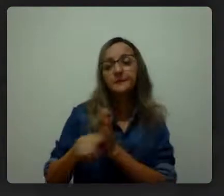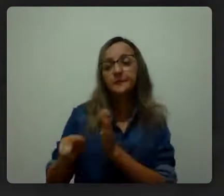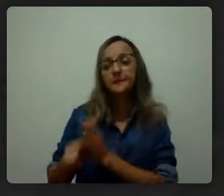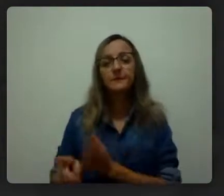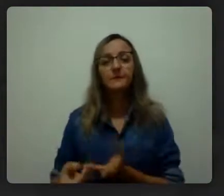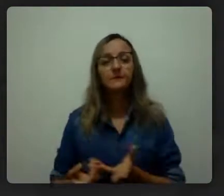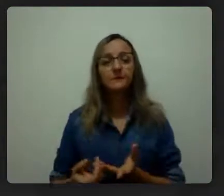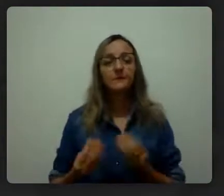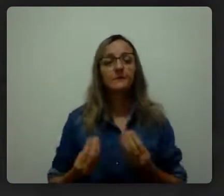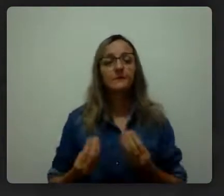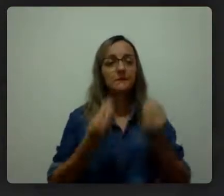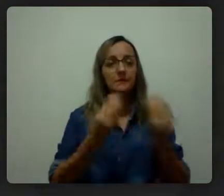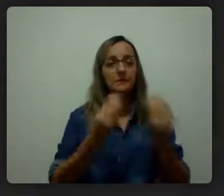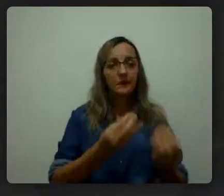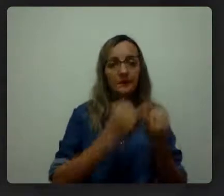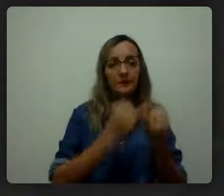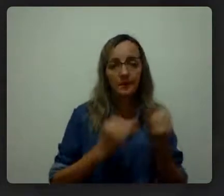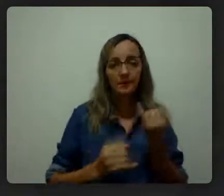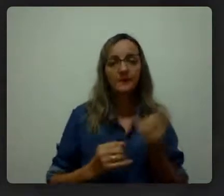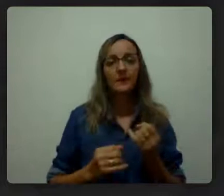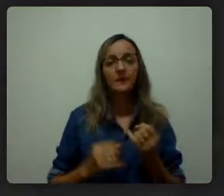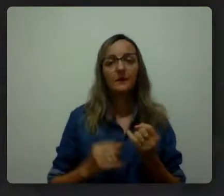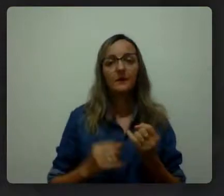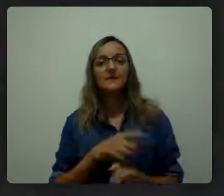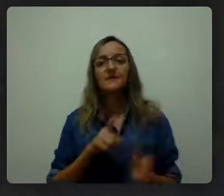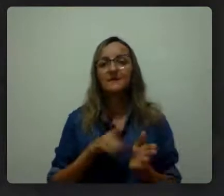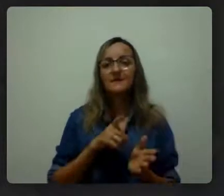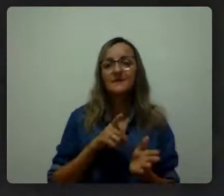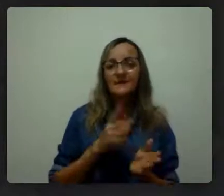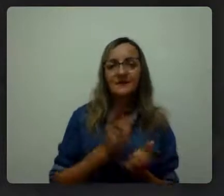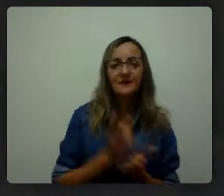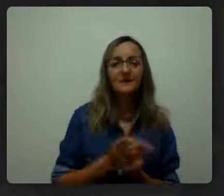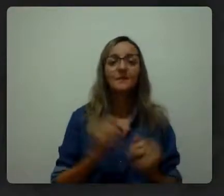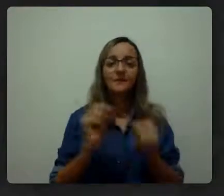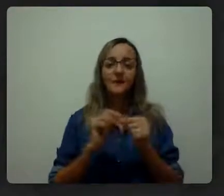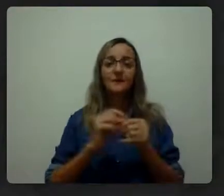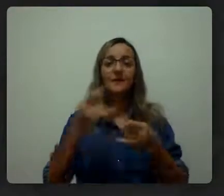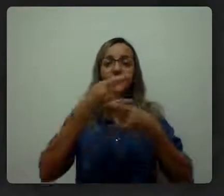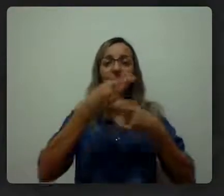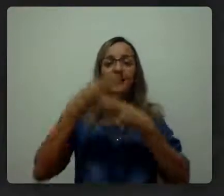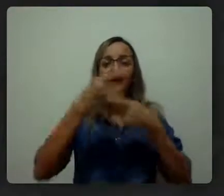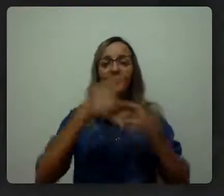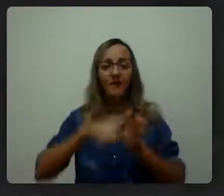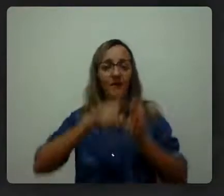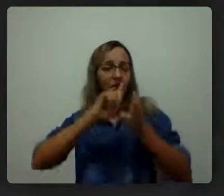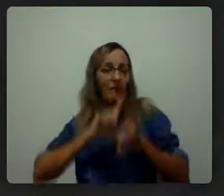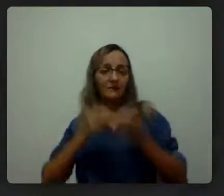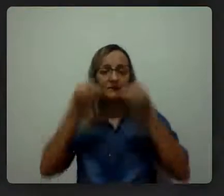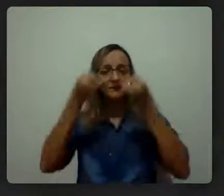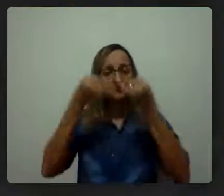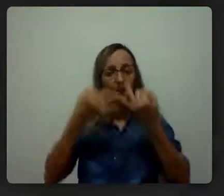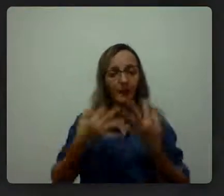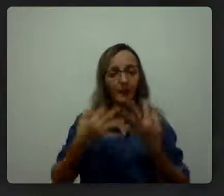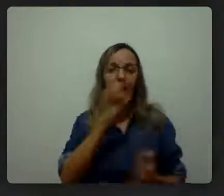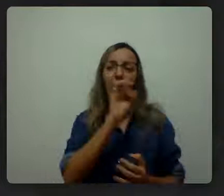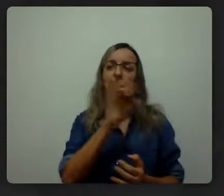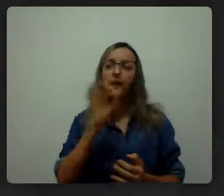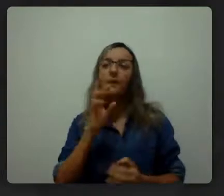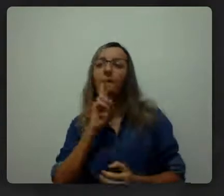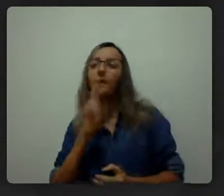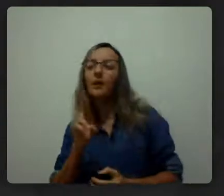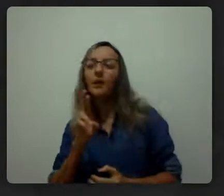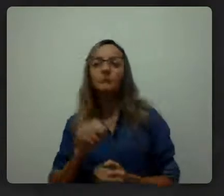saber dos mentores, é algo específico do produto que eles estão desenvolvendo. É algo que vocês dominam muito, é algo que vocês não se